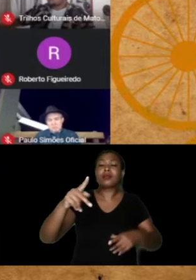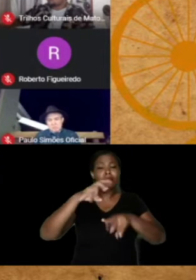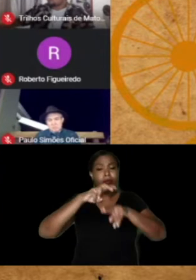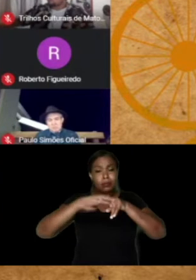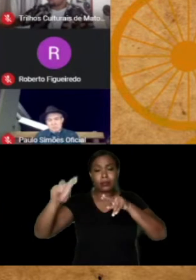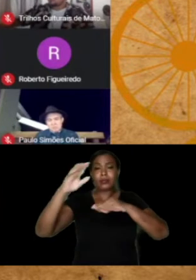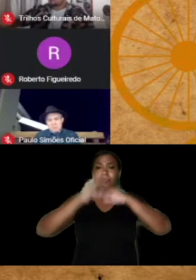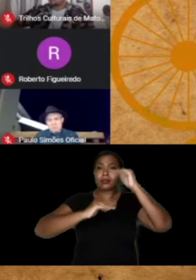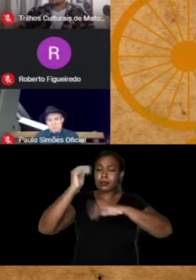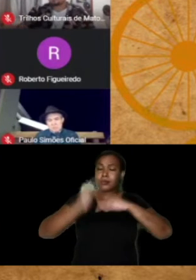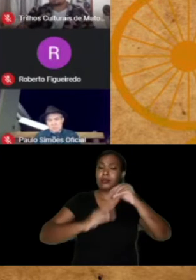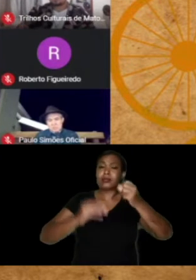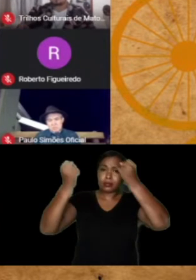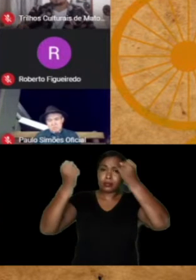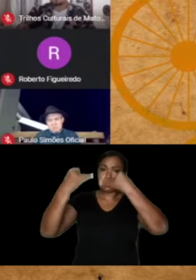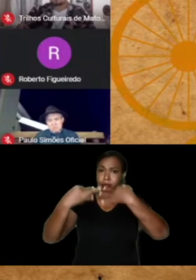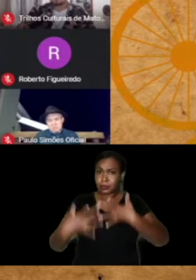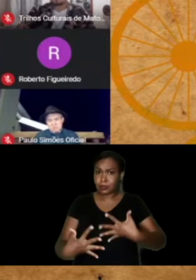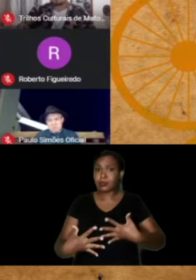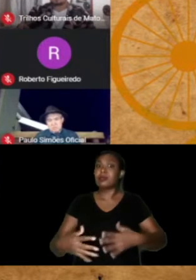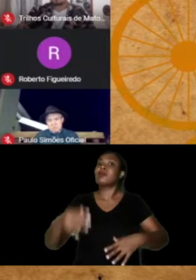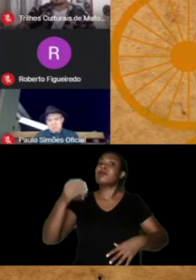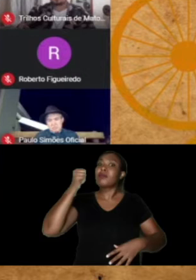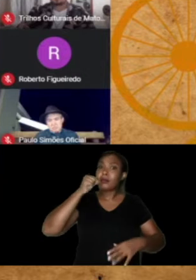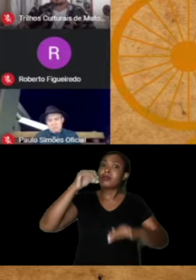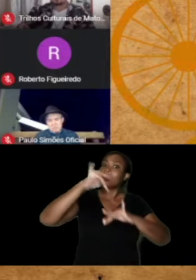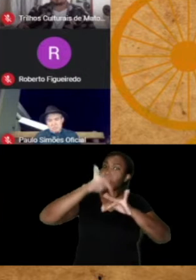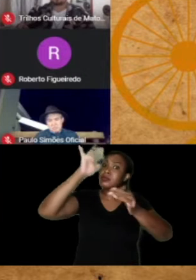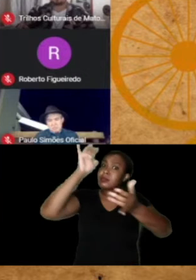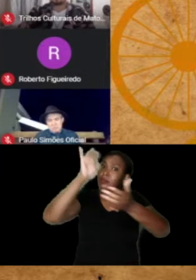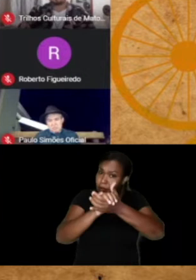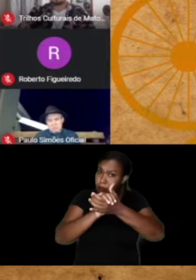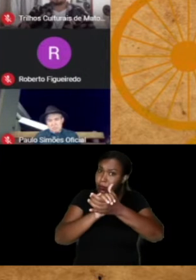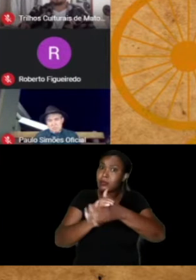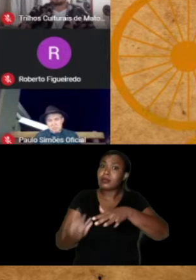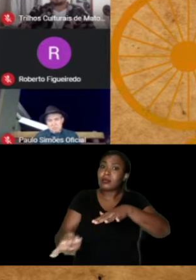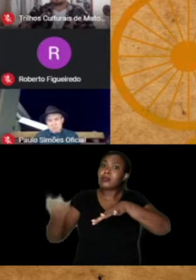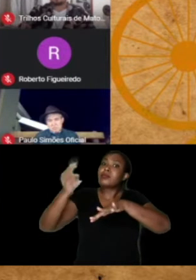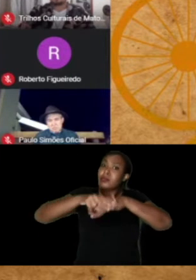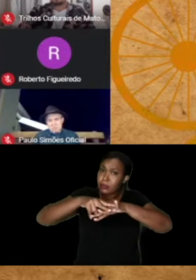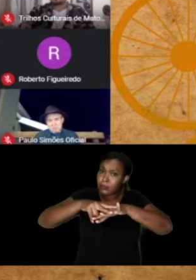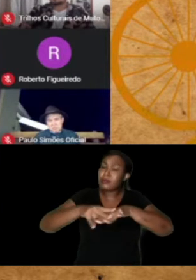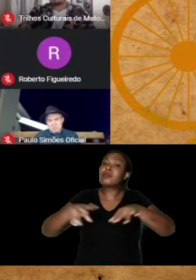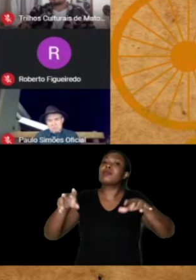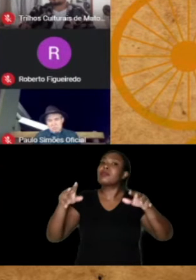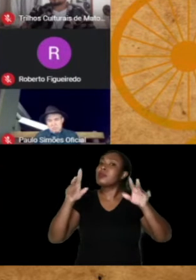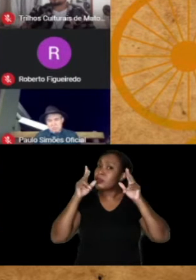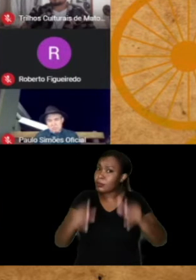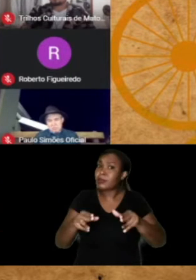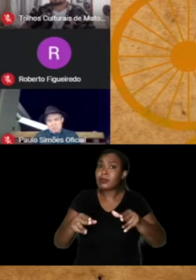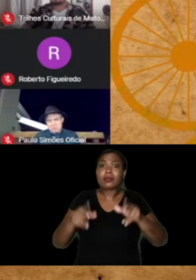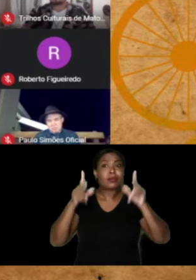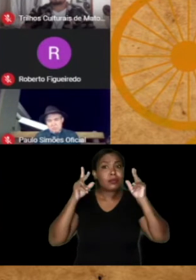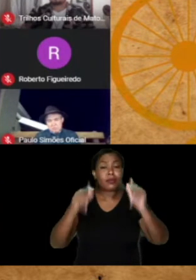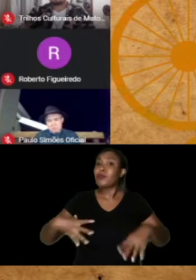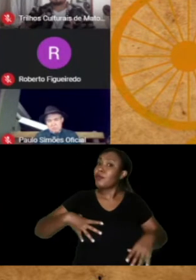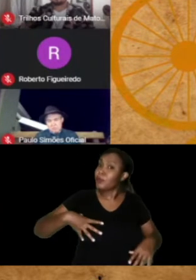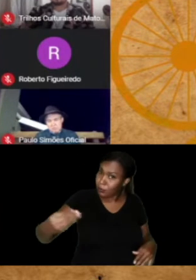digo ferroviário, são as esposas, as viúvas, as esposas, ou mesmo os